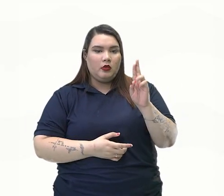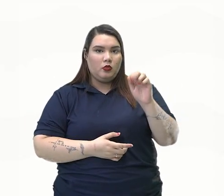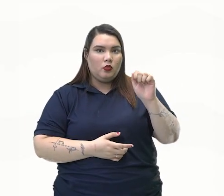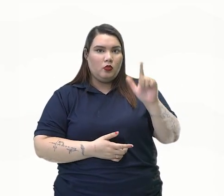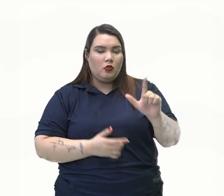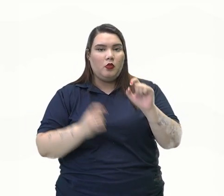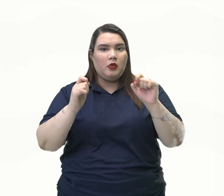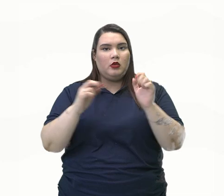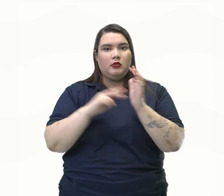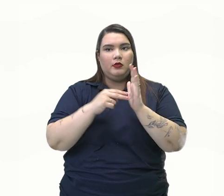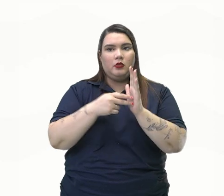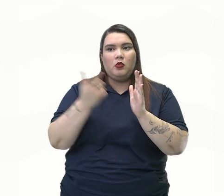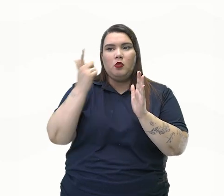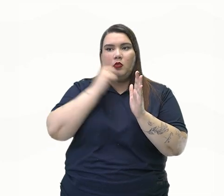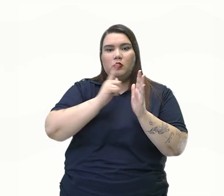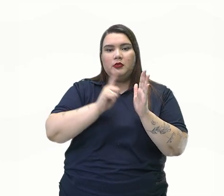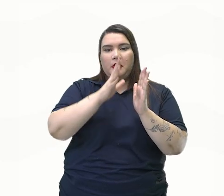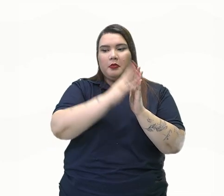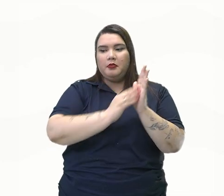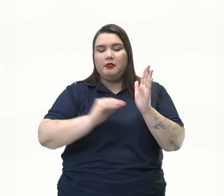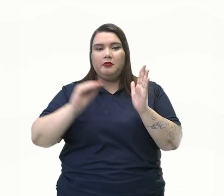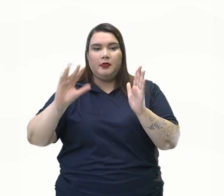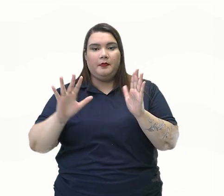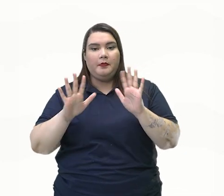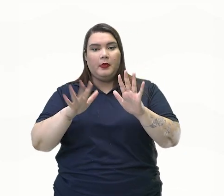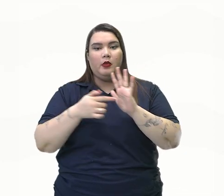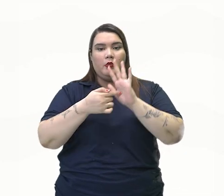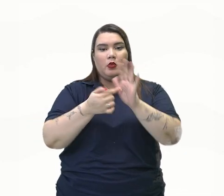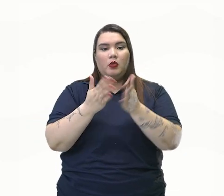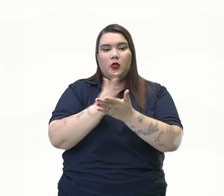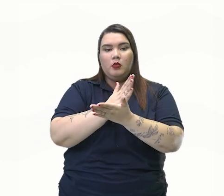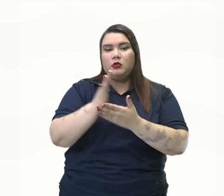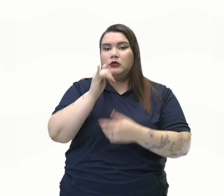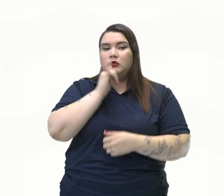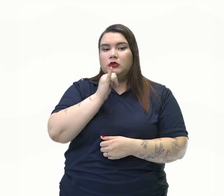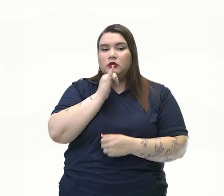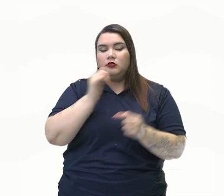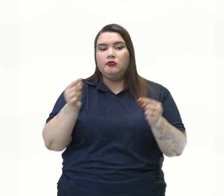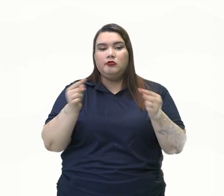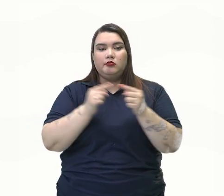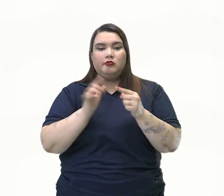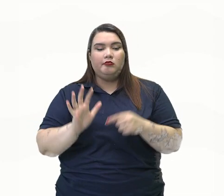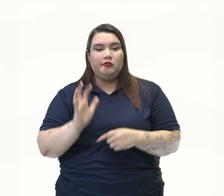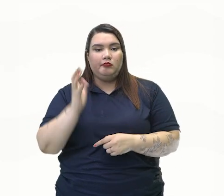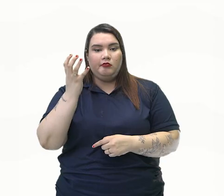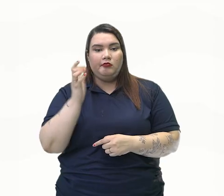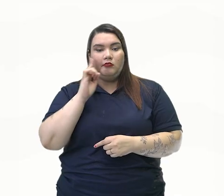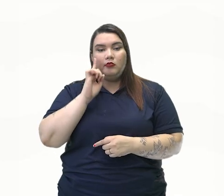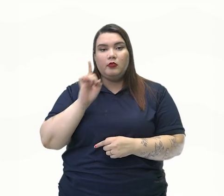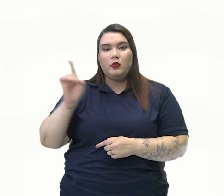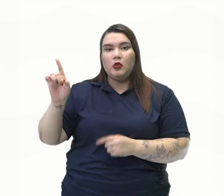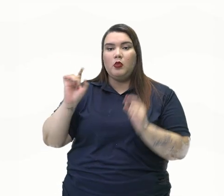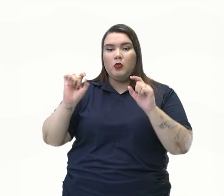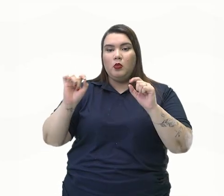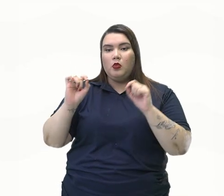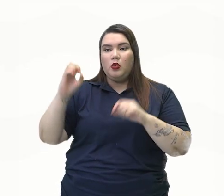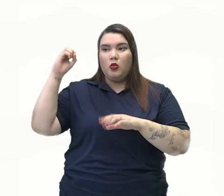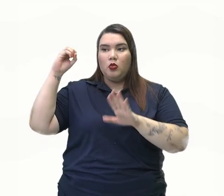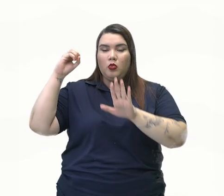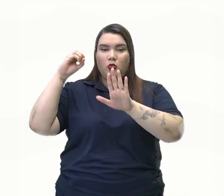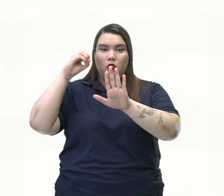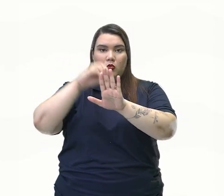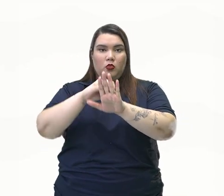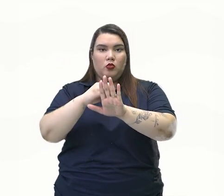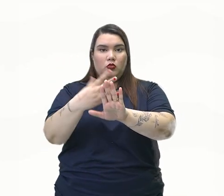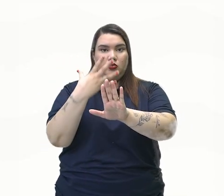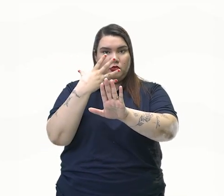ser projetada em uma tela. Aí você tem, confira alguns exemplos de situações que ocorre a